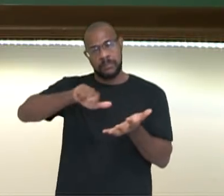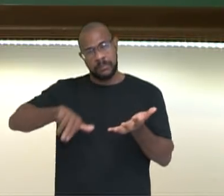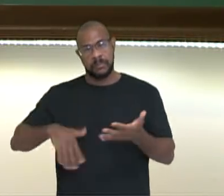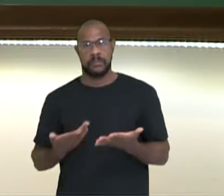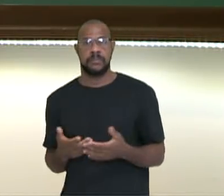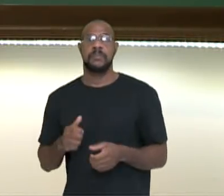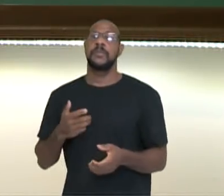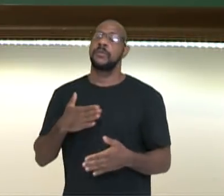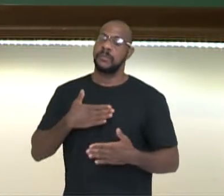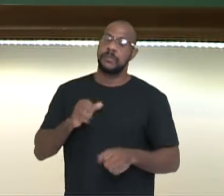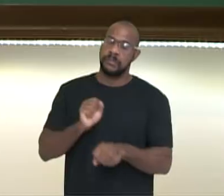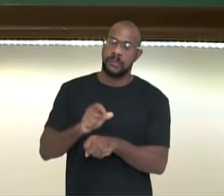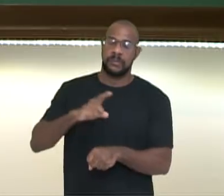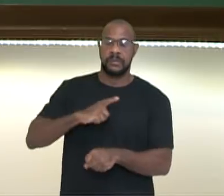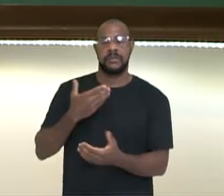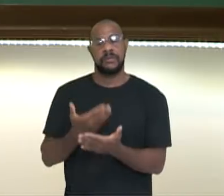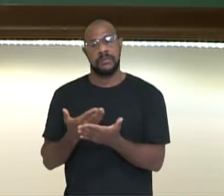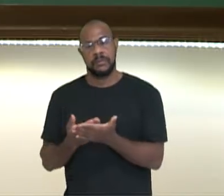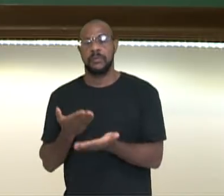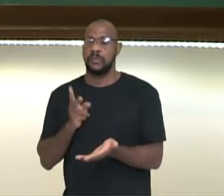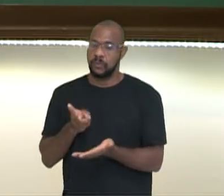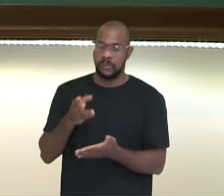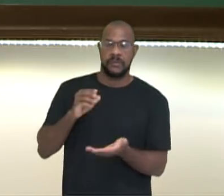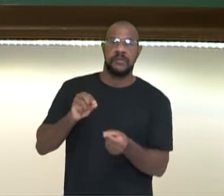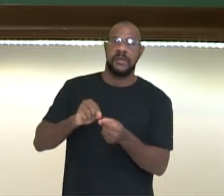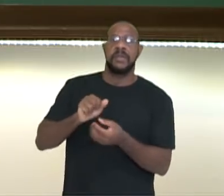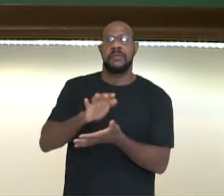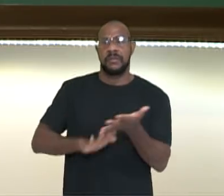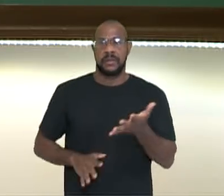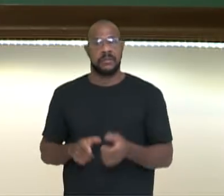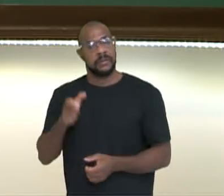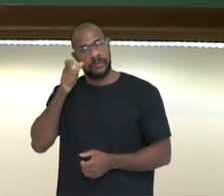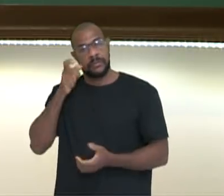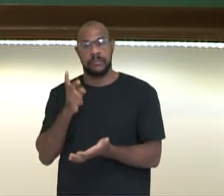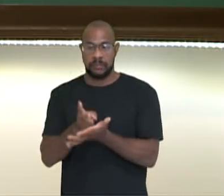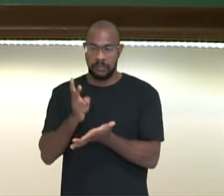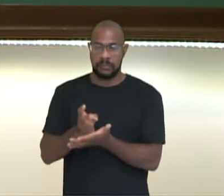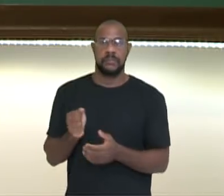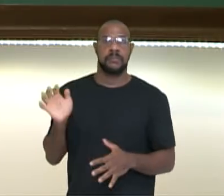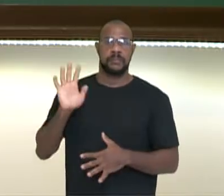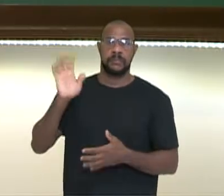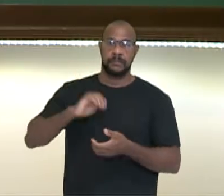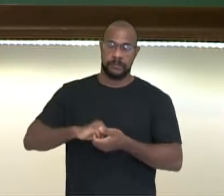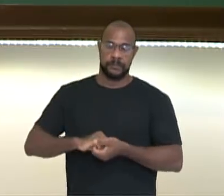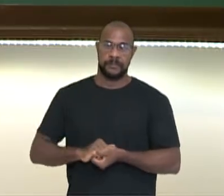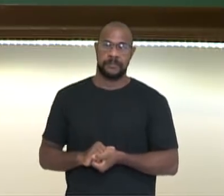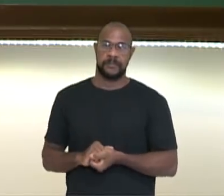vocês continuem estudando, fazendo as atividades e não deixem de assistir às aulas. Até a próxima!